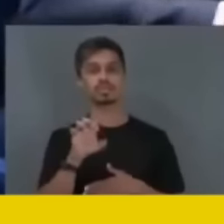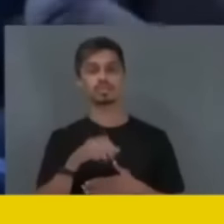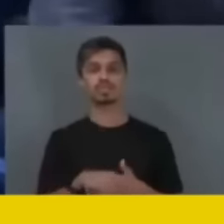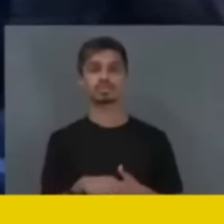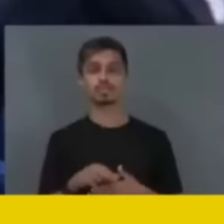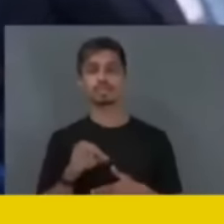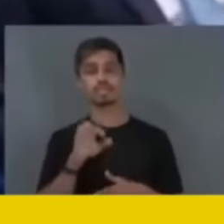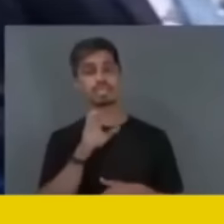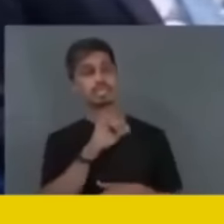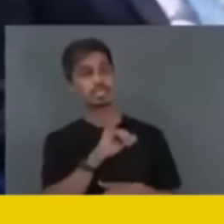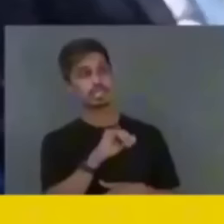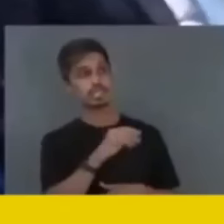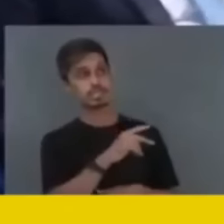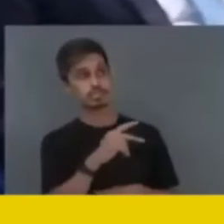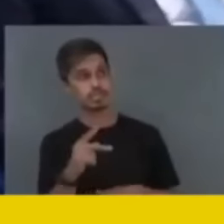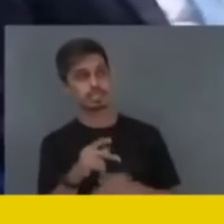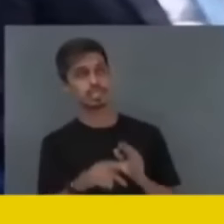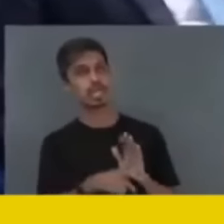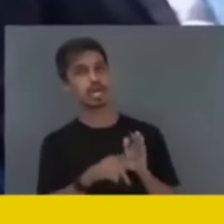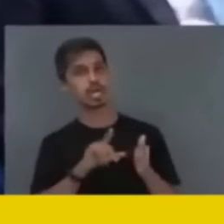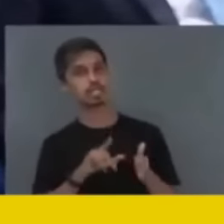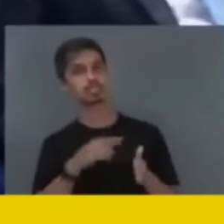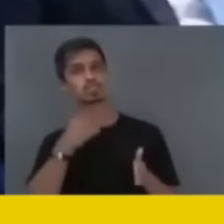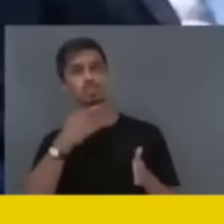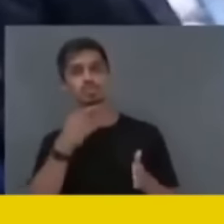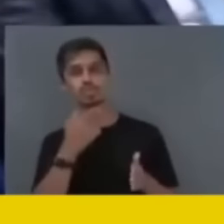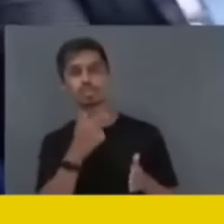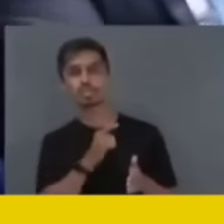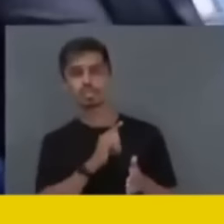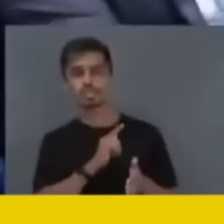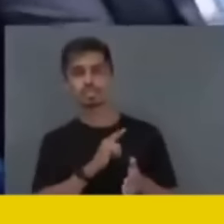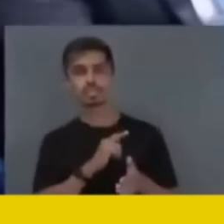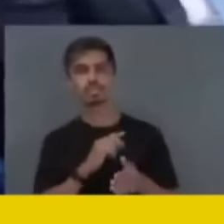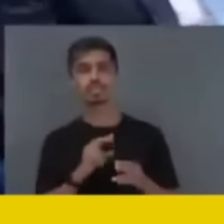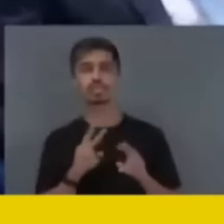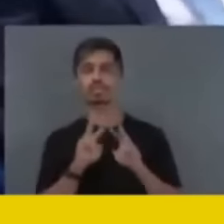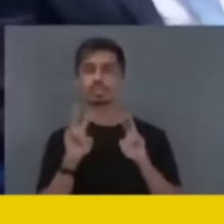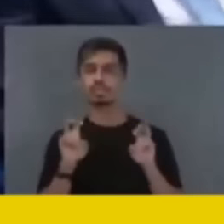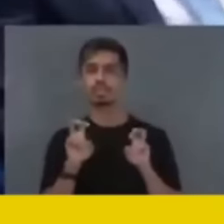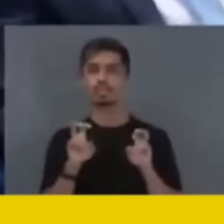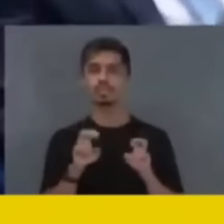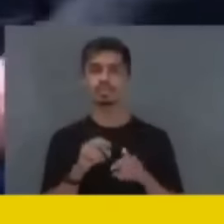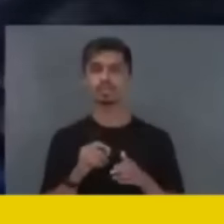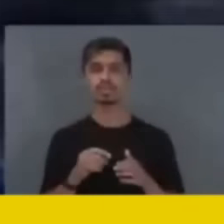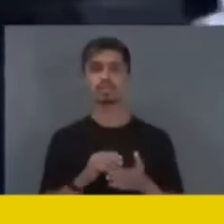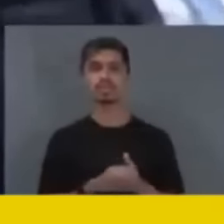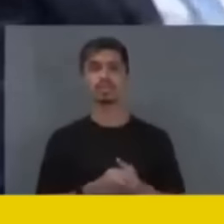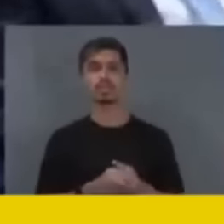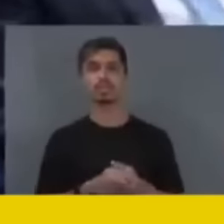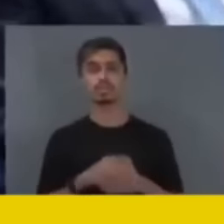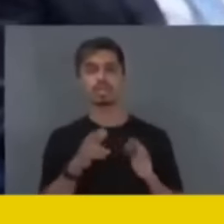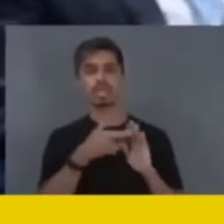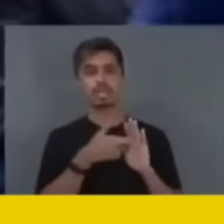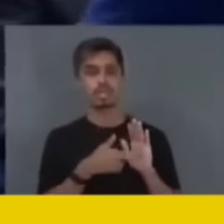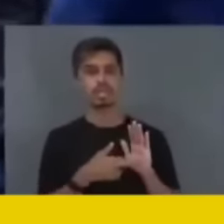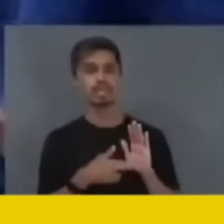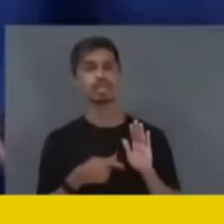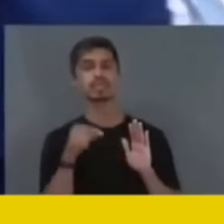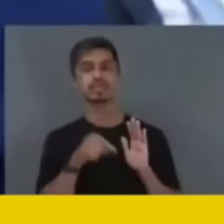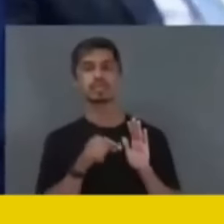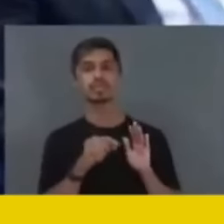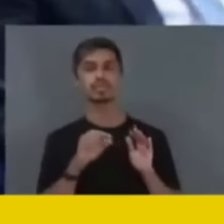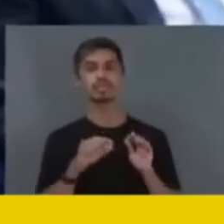Antes existia alguma dúvida sobre a vigência do regime das mudanças